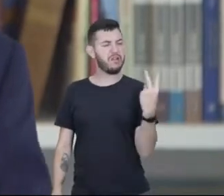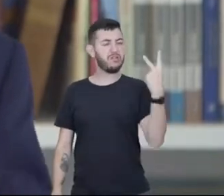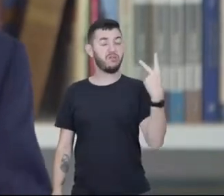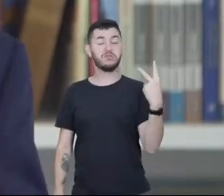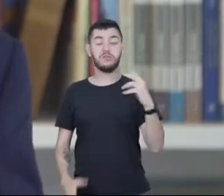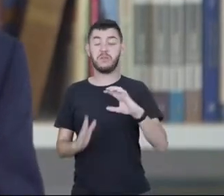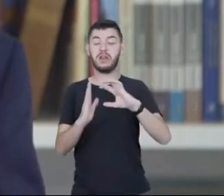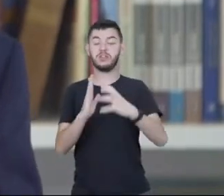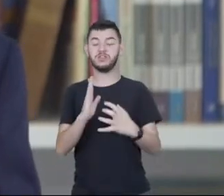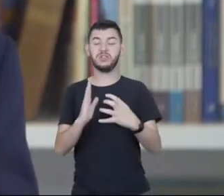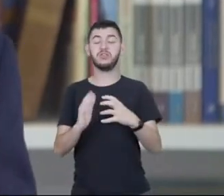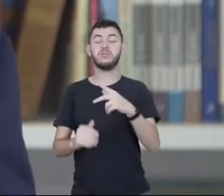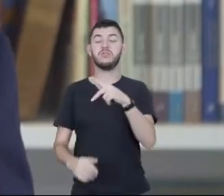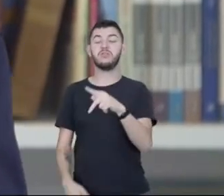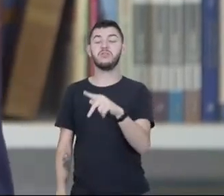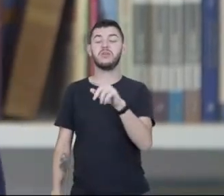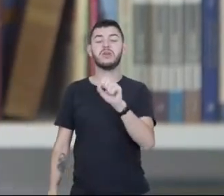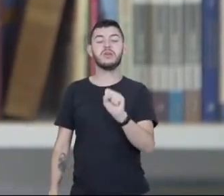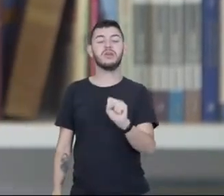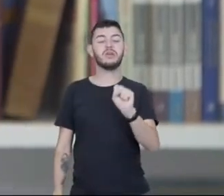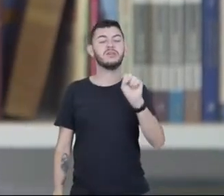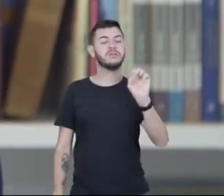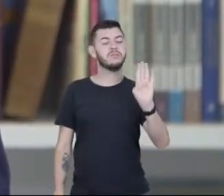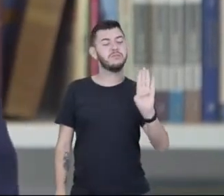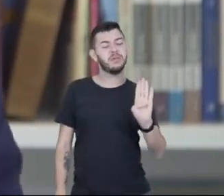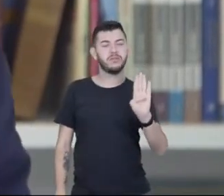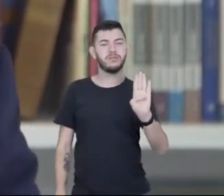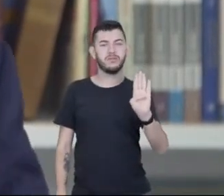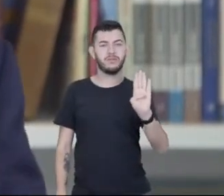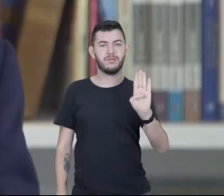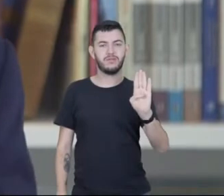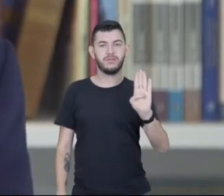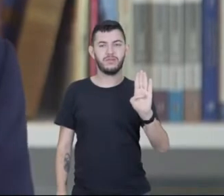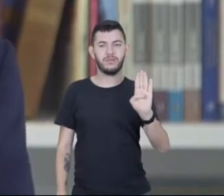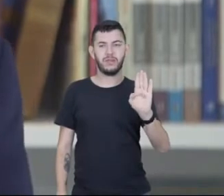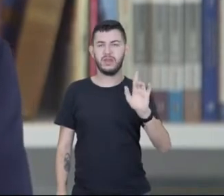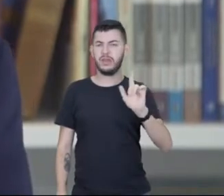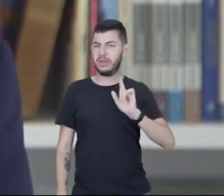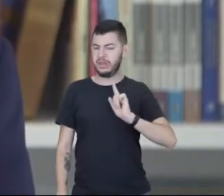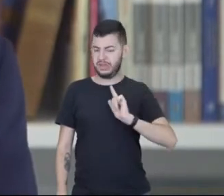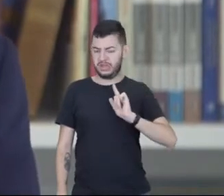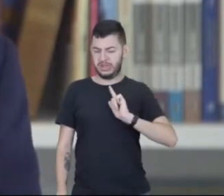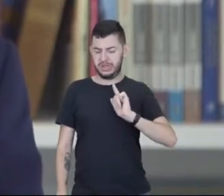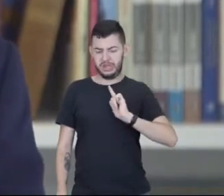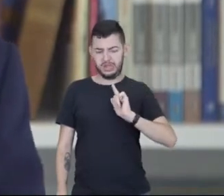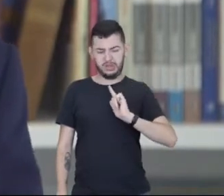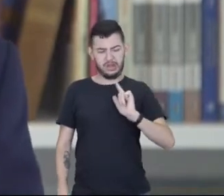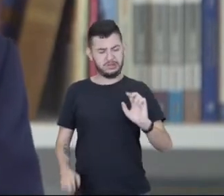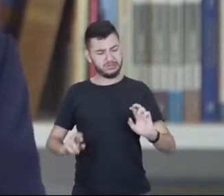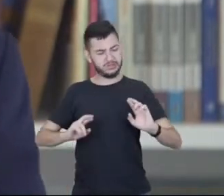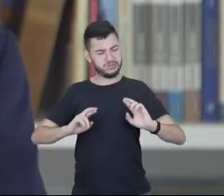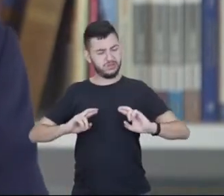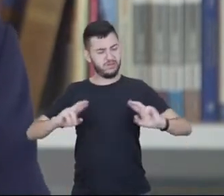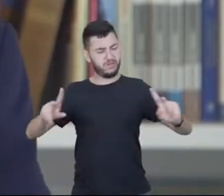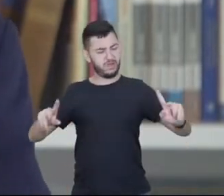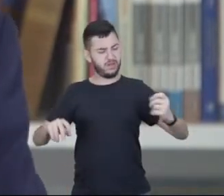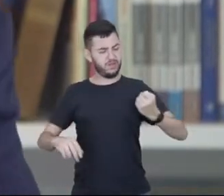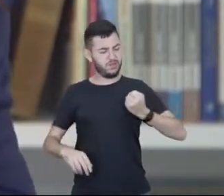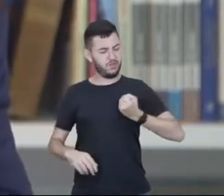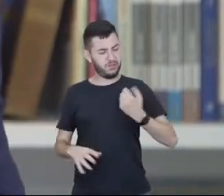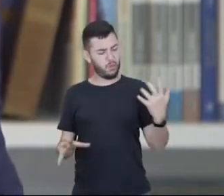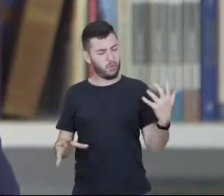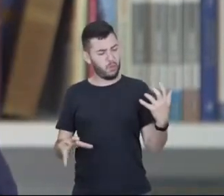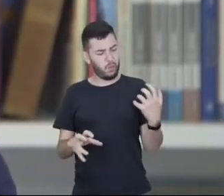os números diferentes quando somados não diminuem de valor pelo contrário